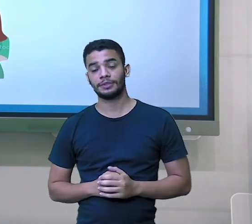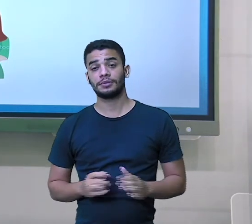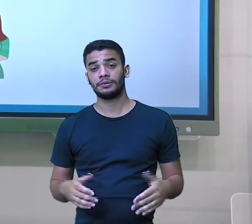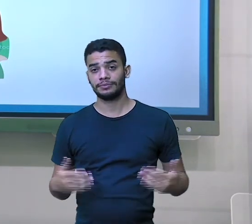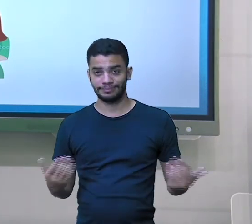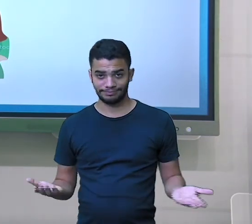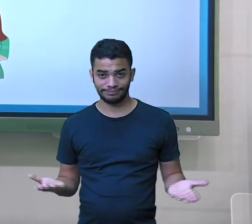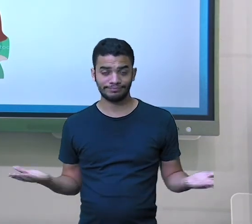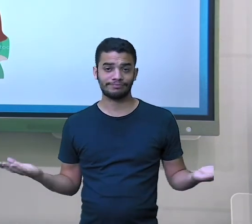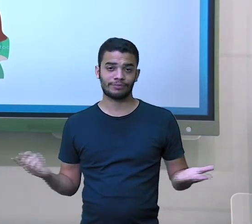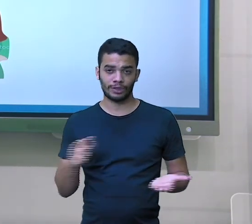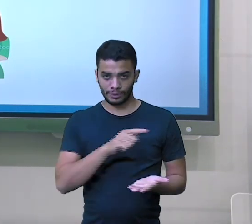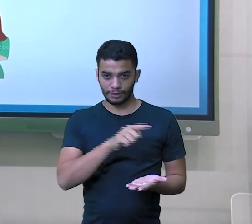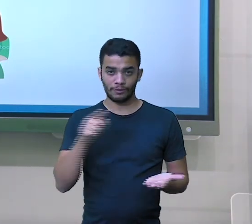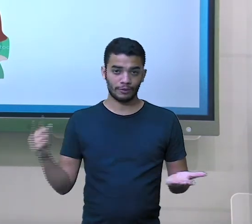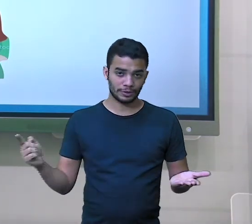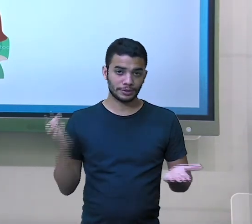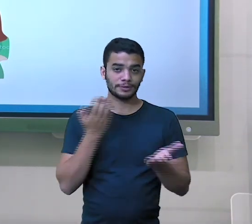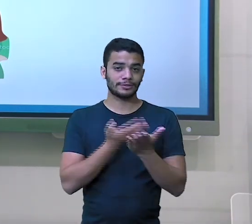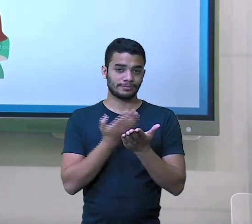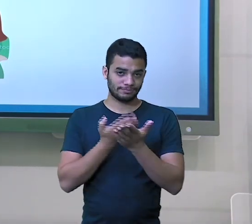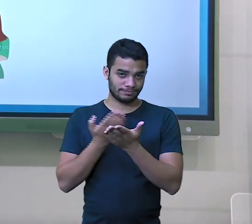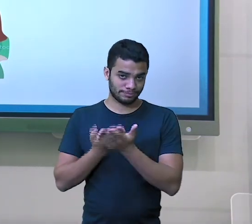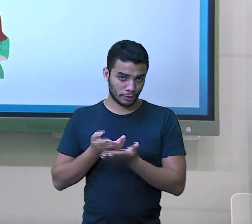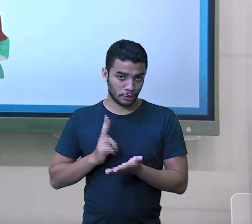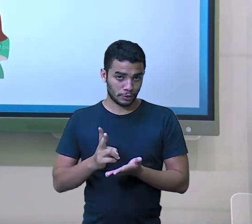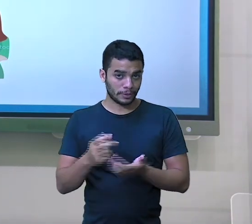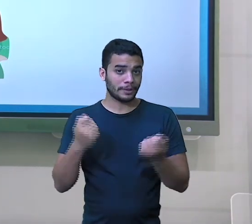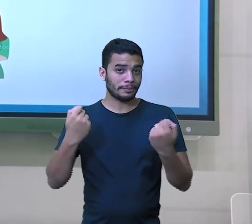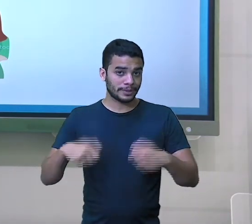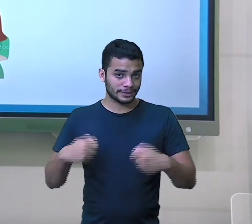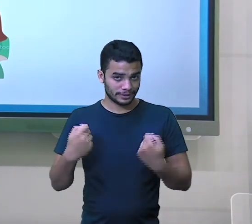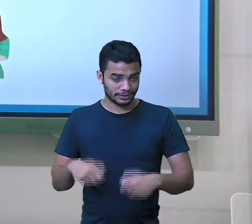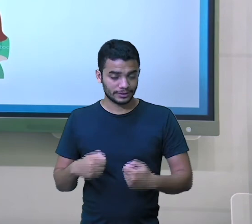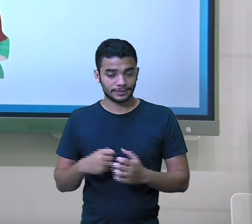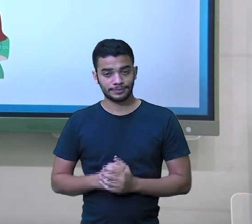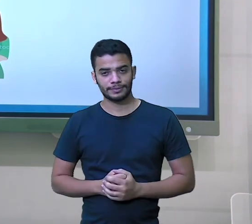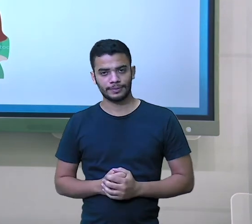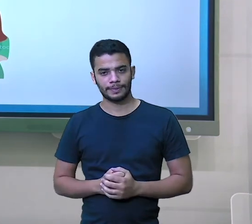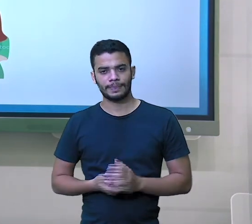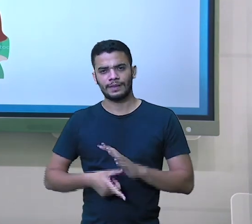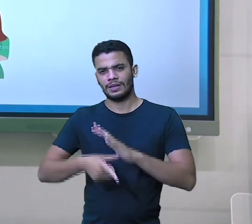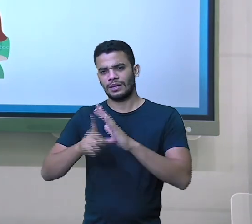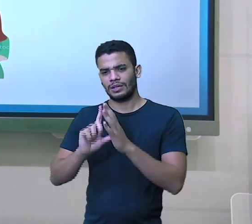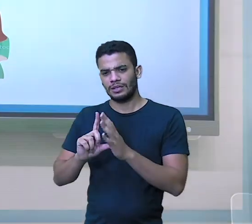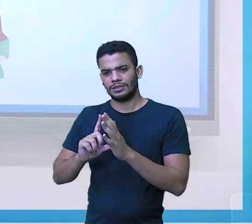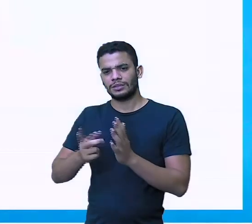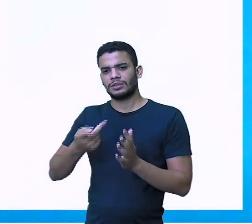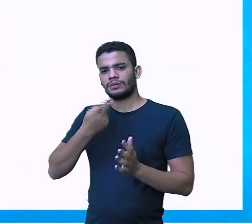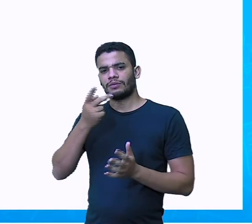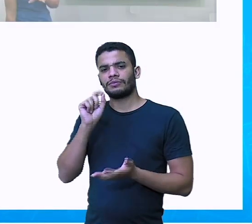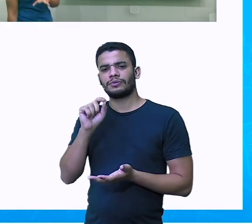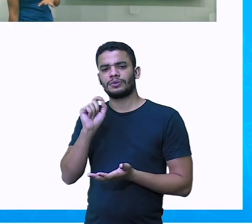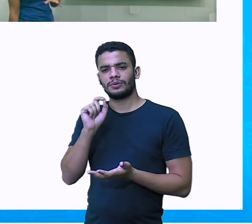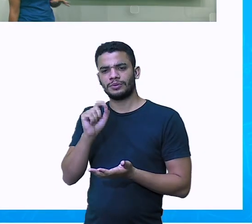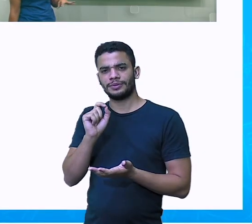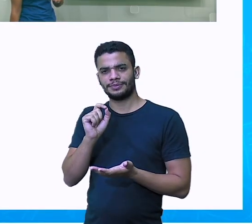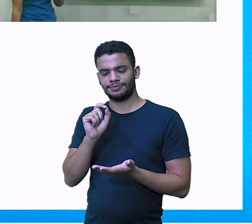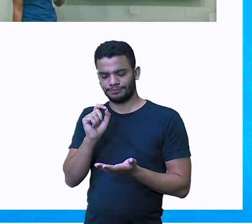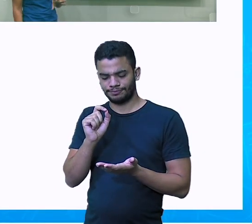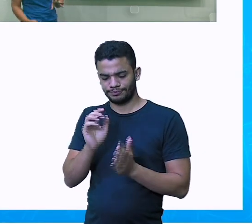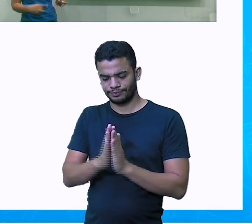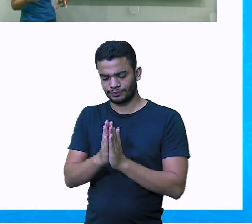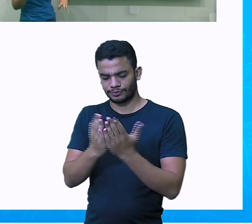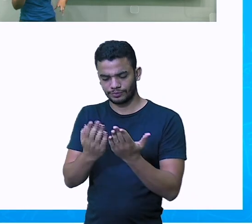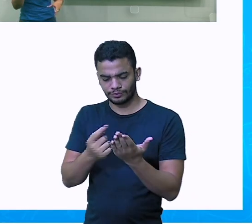Bom, agora é com vocês. Eu pedi para que vocês fizessem no caderno de vocês, tá? Não